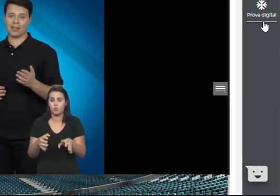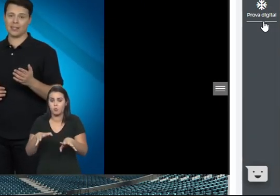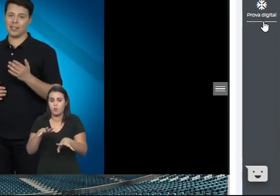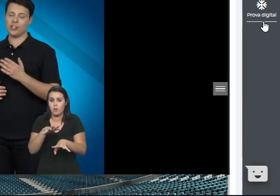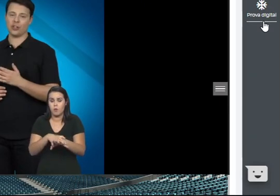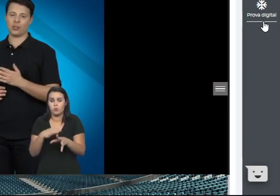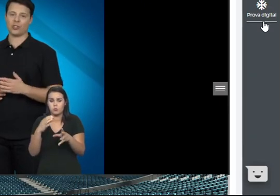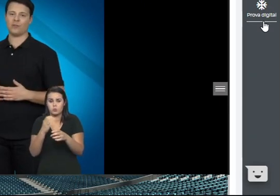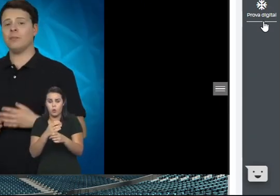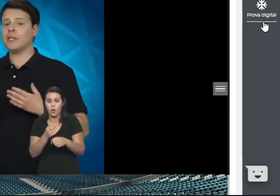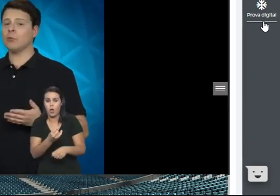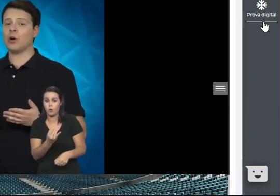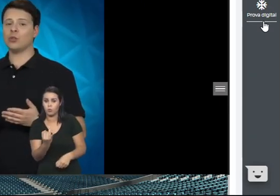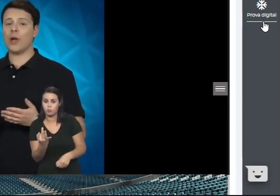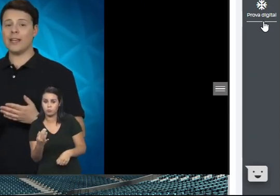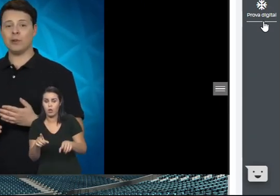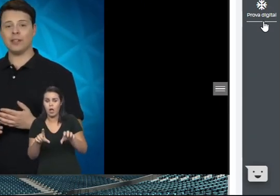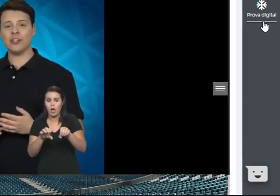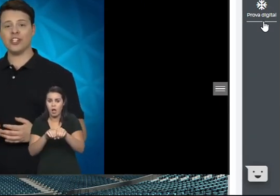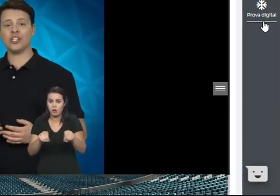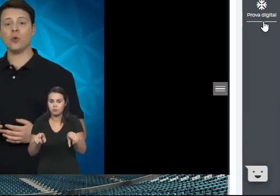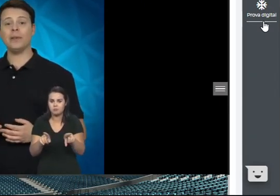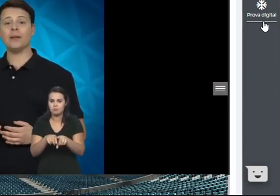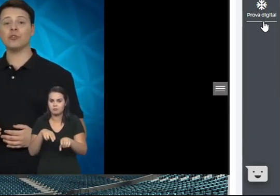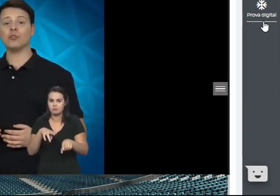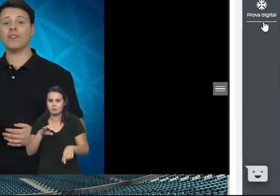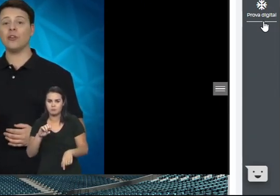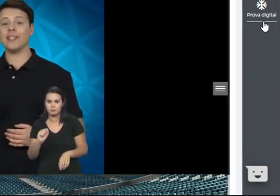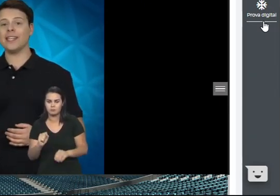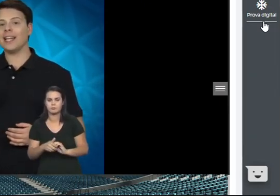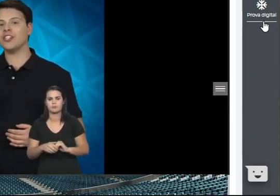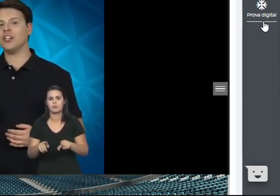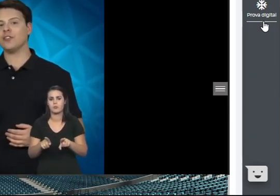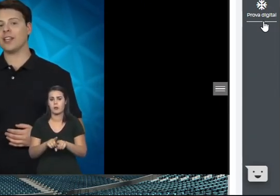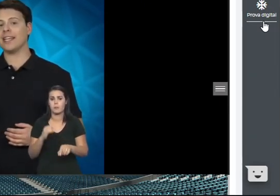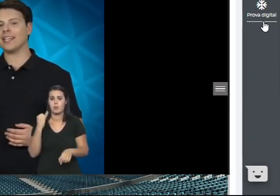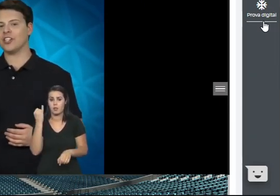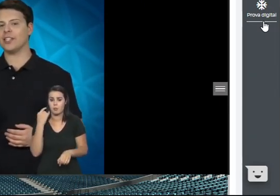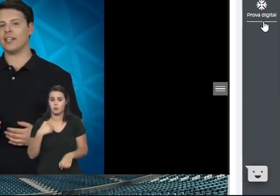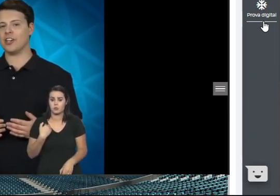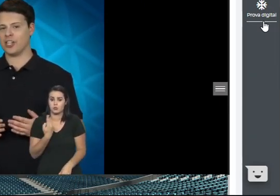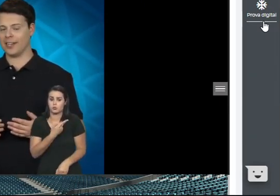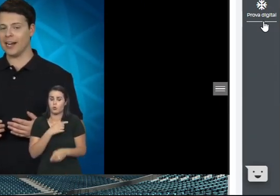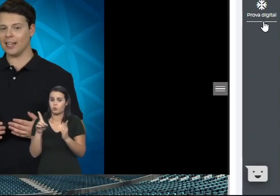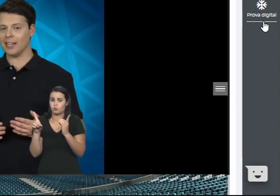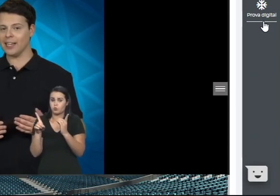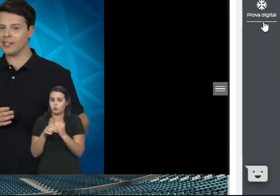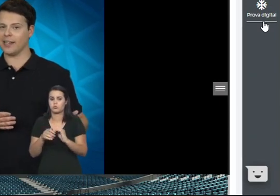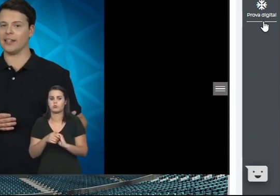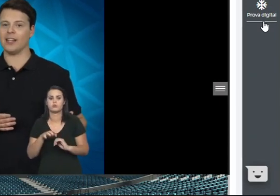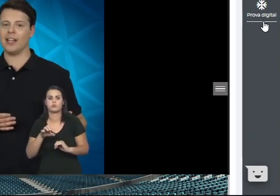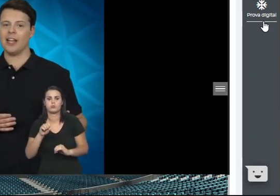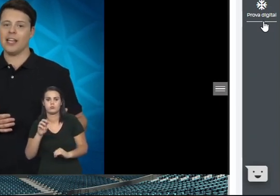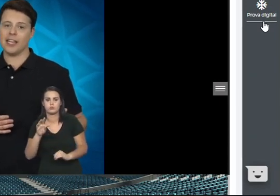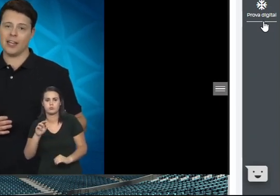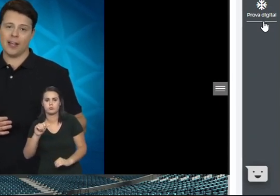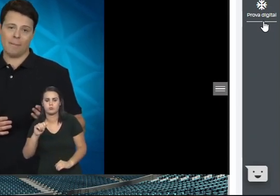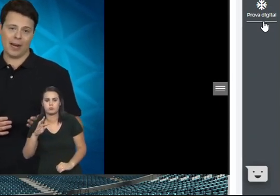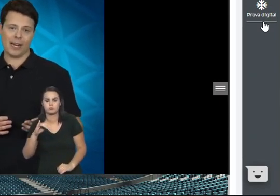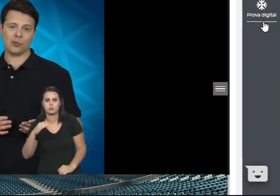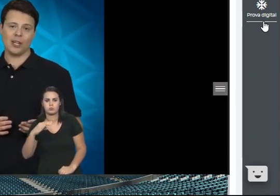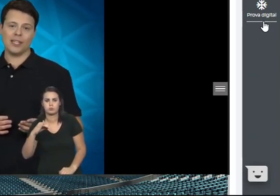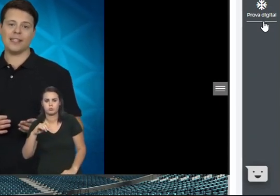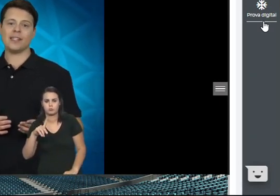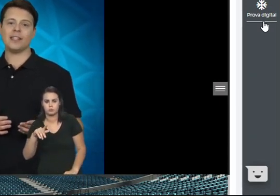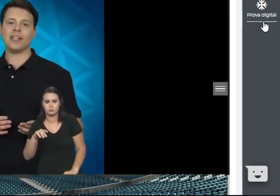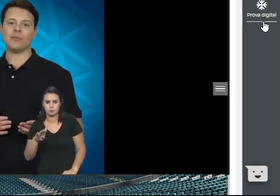de barras e de nós. Do mesmo modo, é importante descobrirmos os valores relativos à estaticidade interna e externa. E,